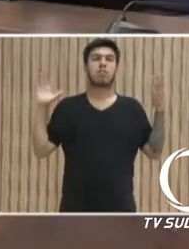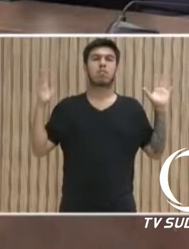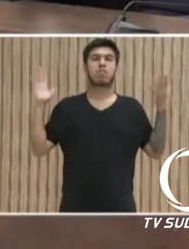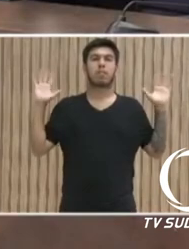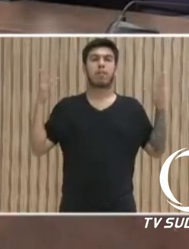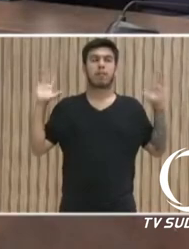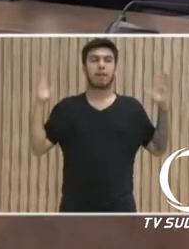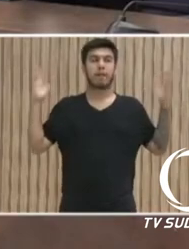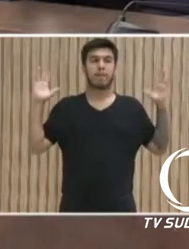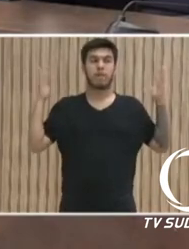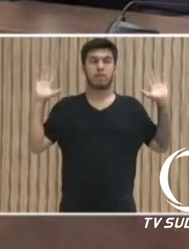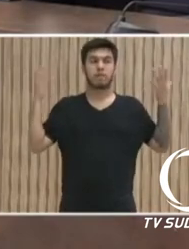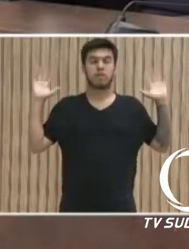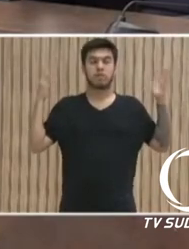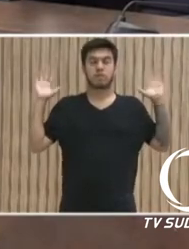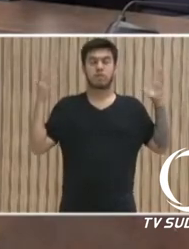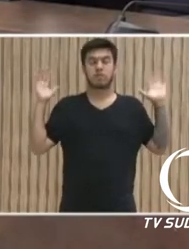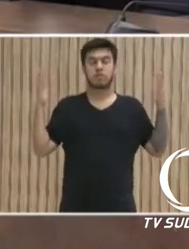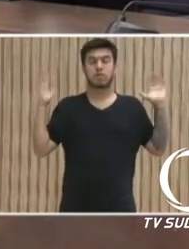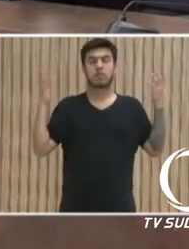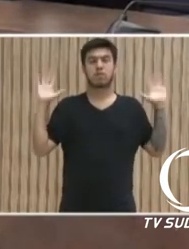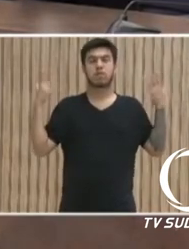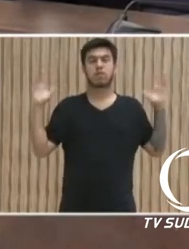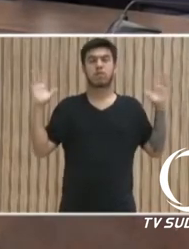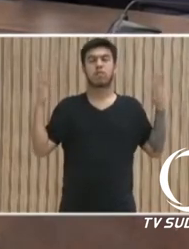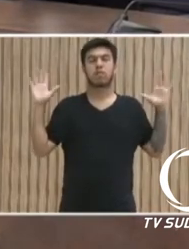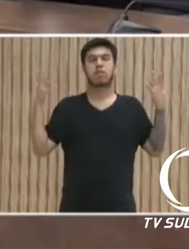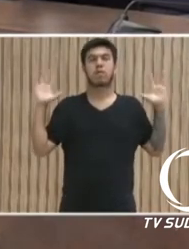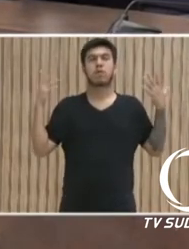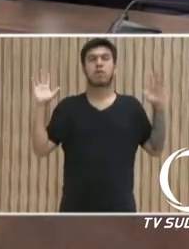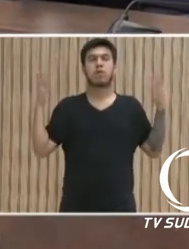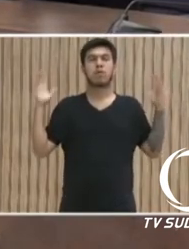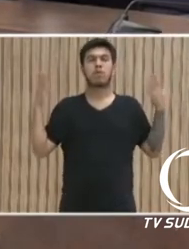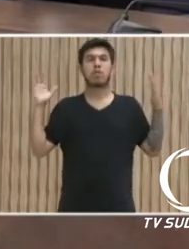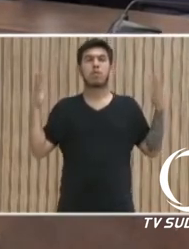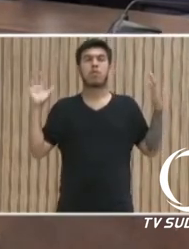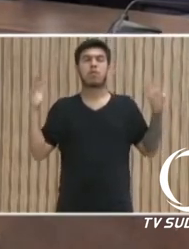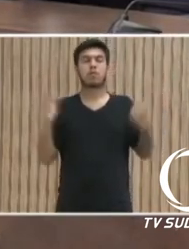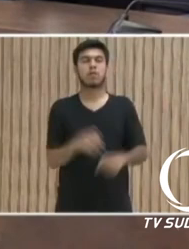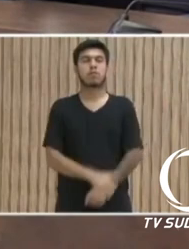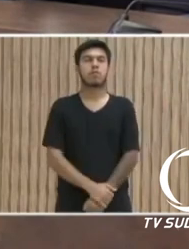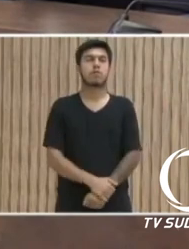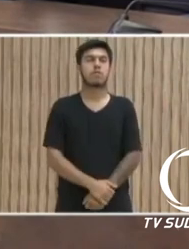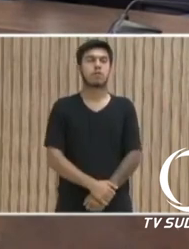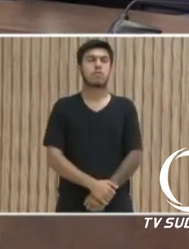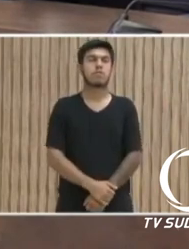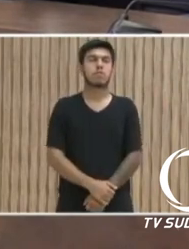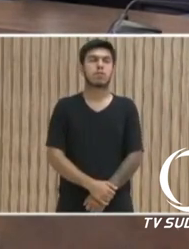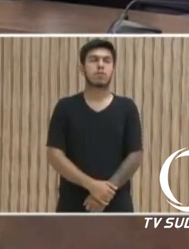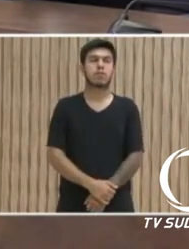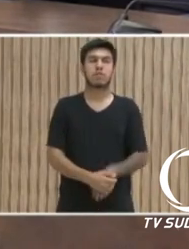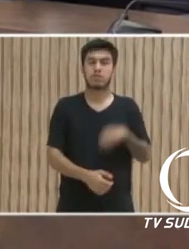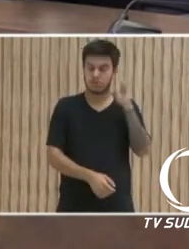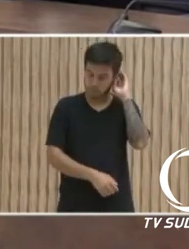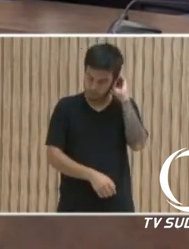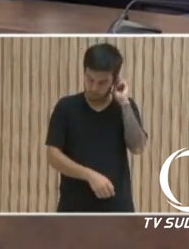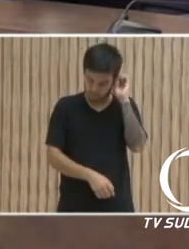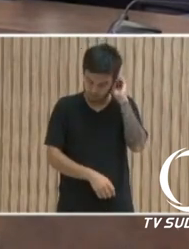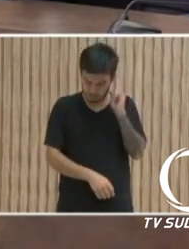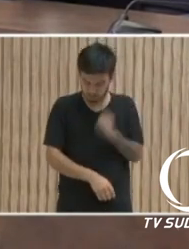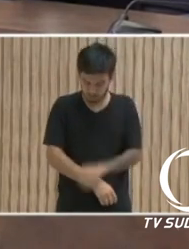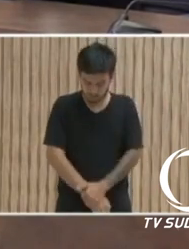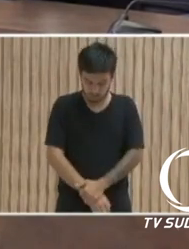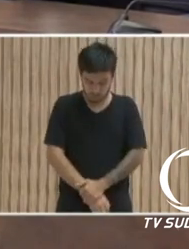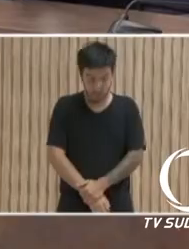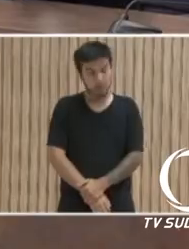Malé em 1945 aos 16 anos mudou-se para Pato Branco onde vive até hoje e criou uma rede